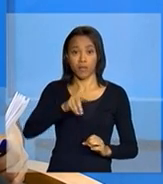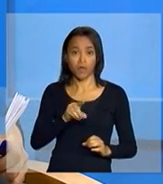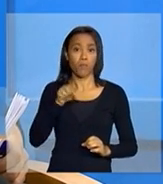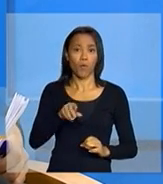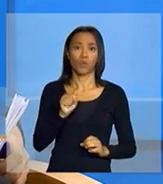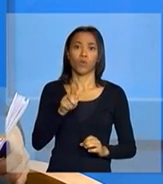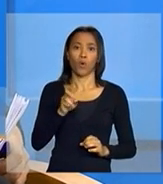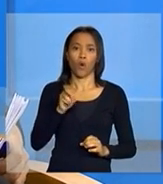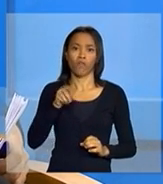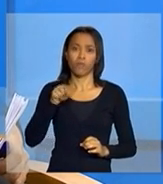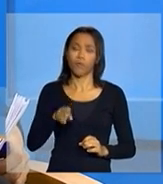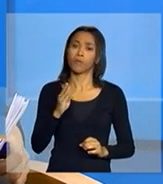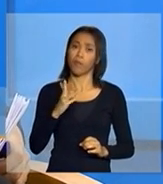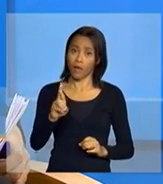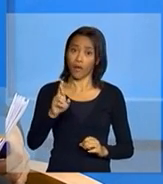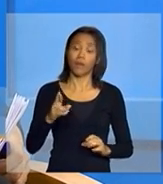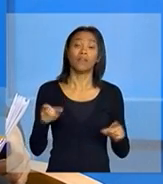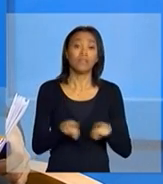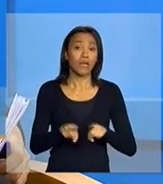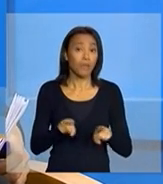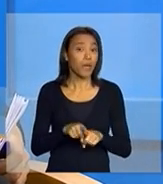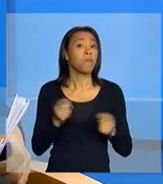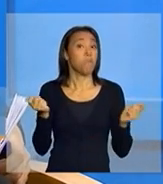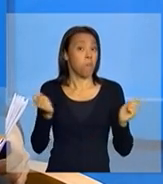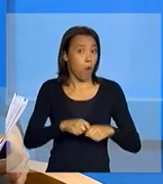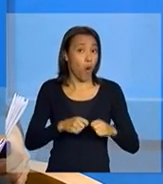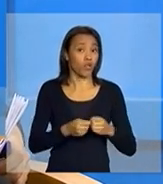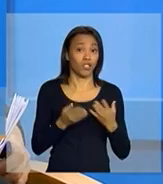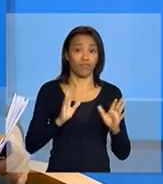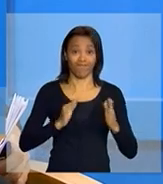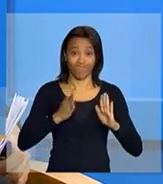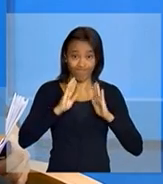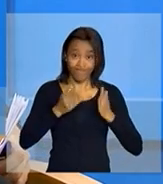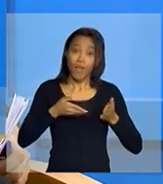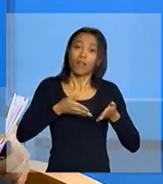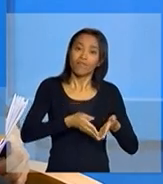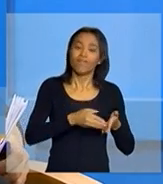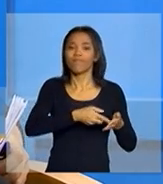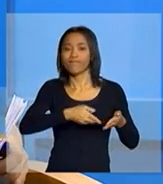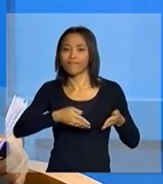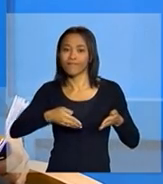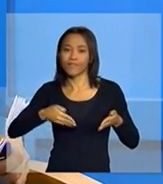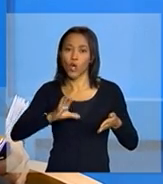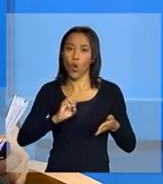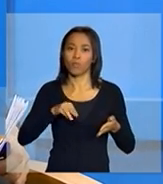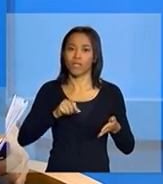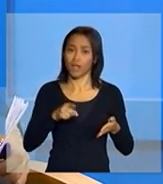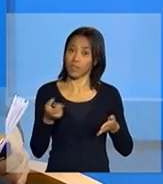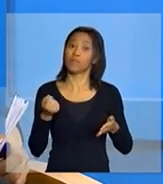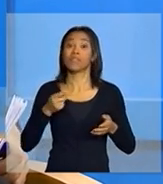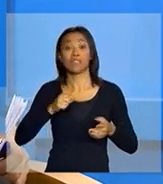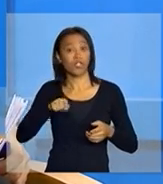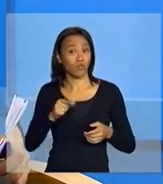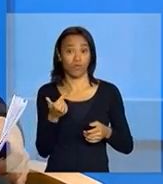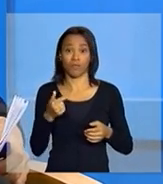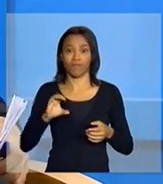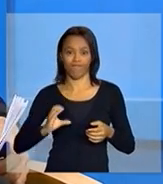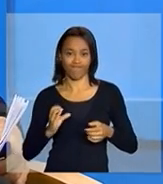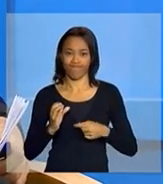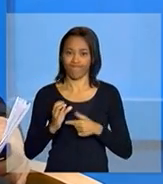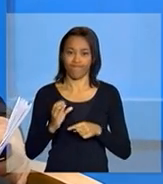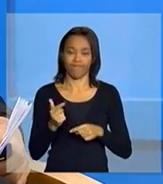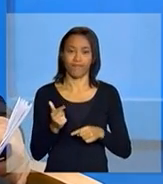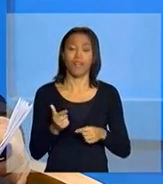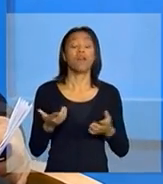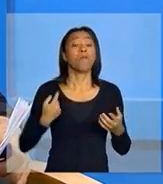s.gov.br e ainda pelo Twitter @md comunicação sem til e sem sidil